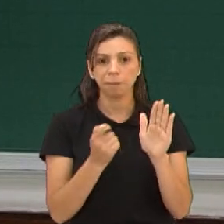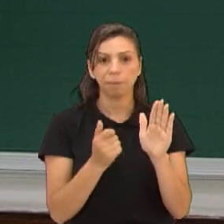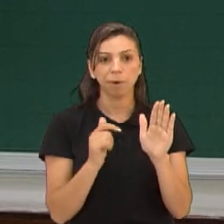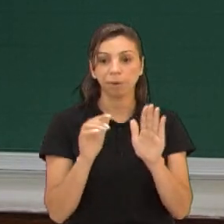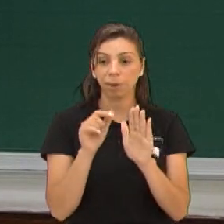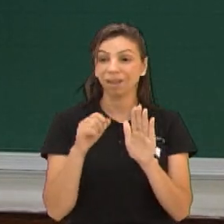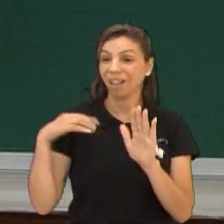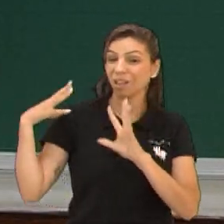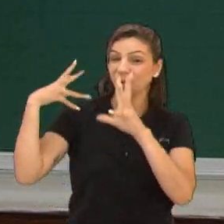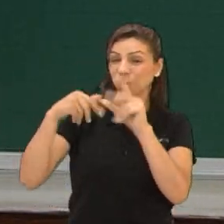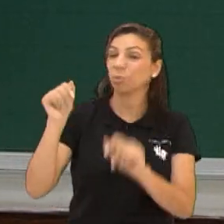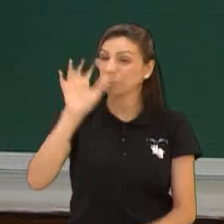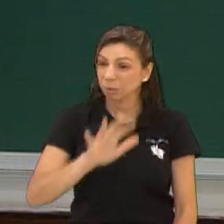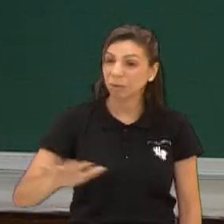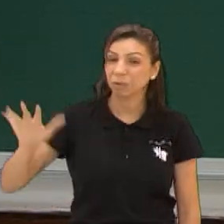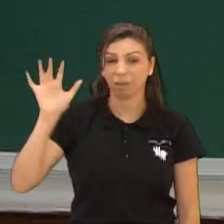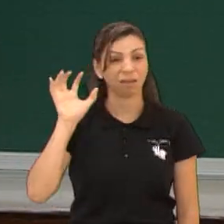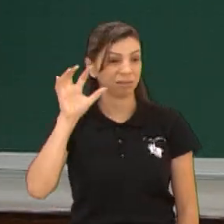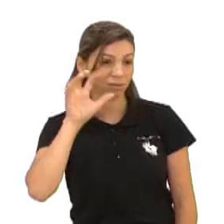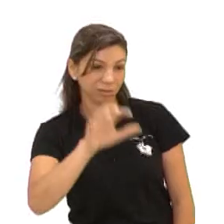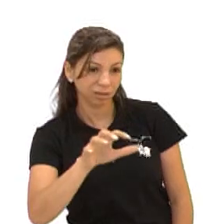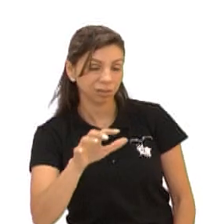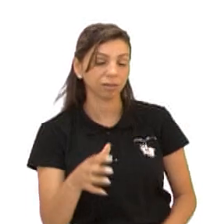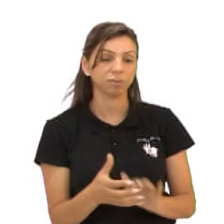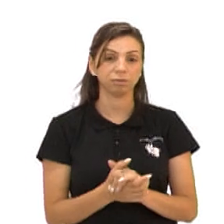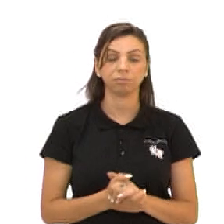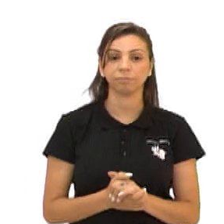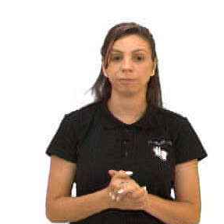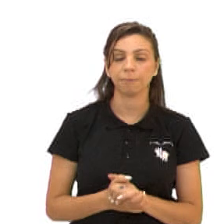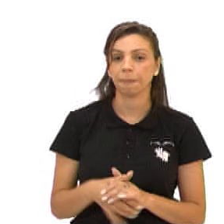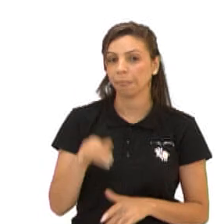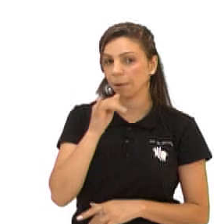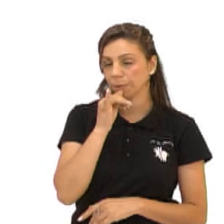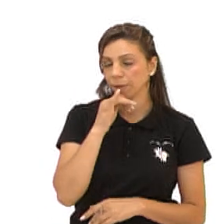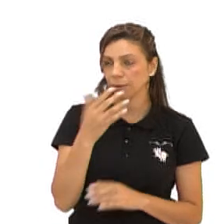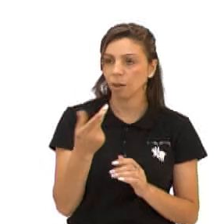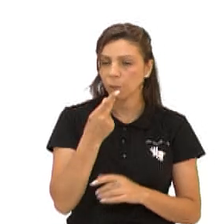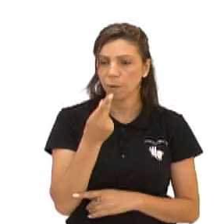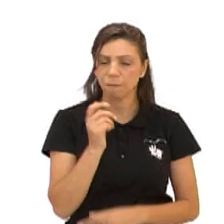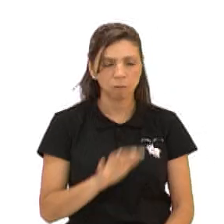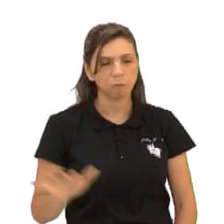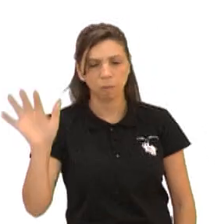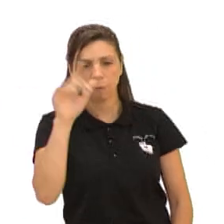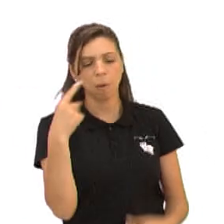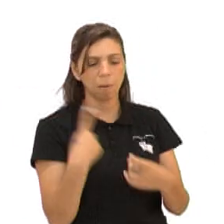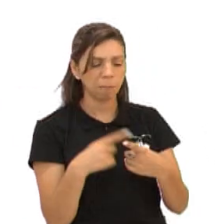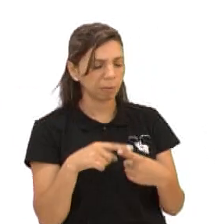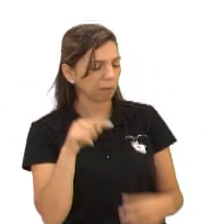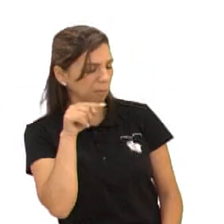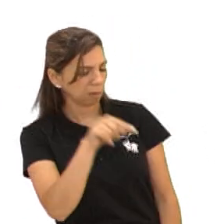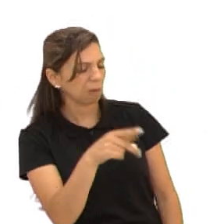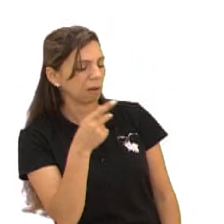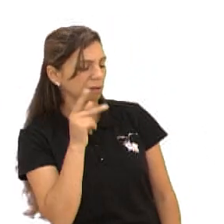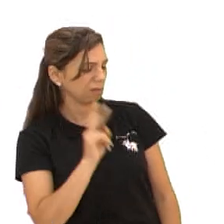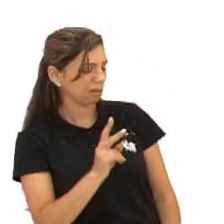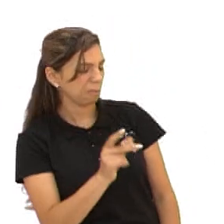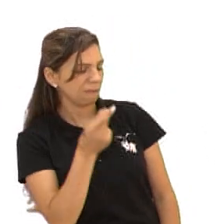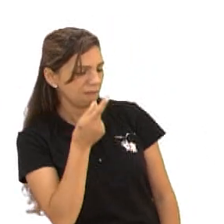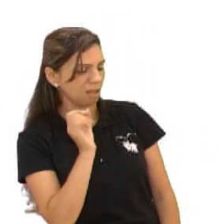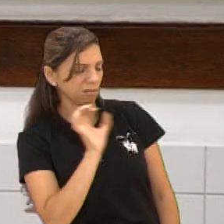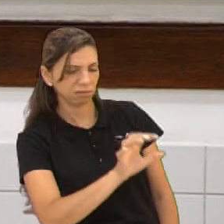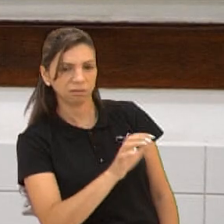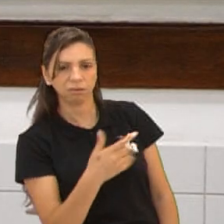todo o resto né daquela forma como por exemplo nachard eu não estou generalizando porque pessoas que nem você sempre dizem